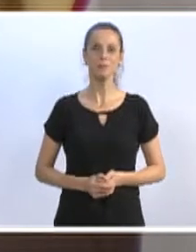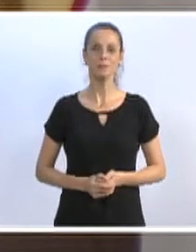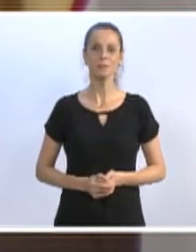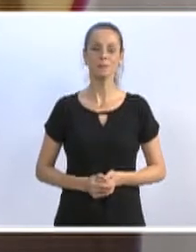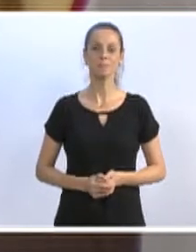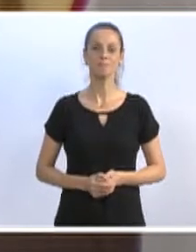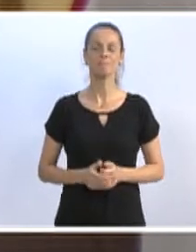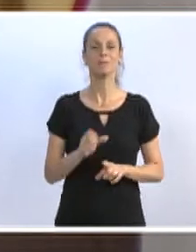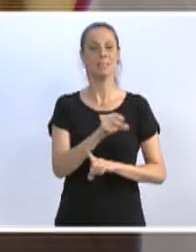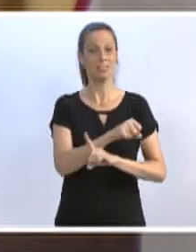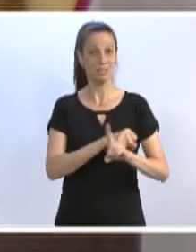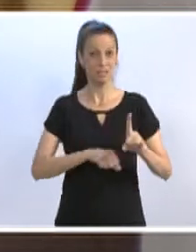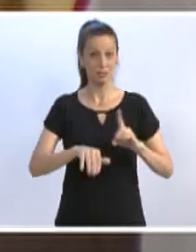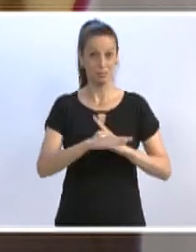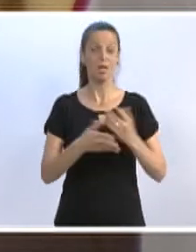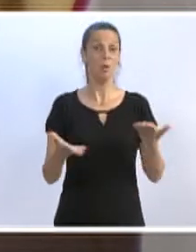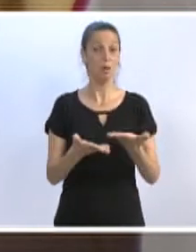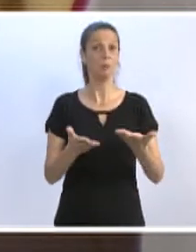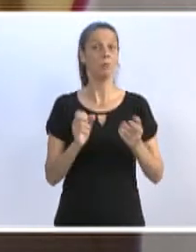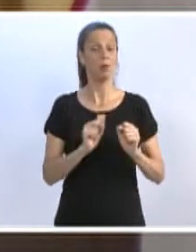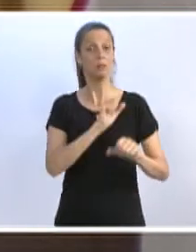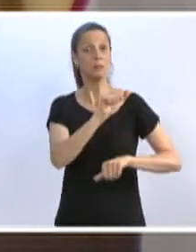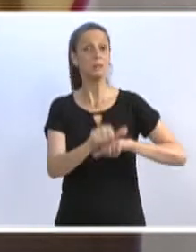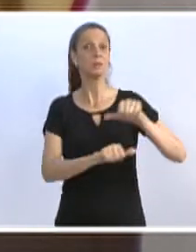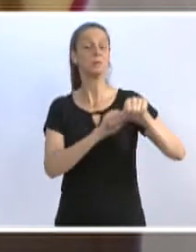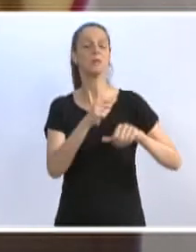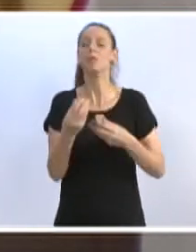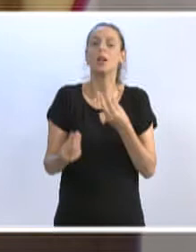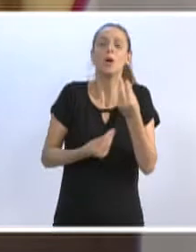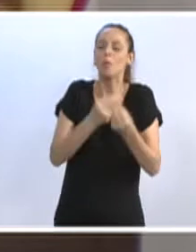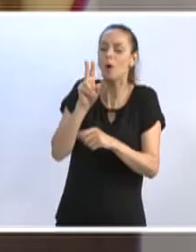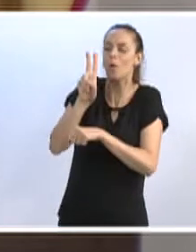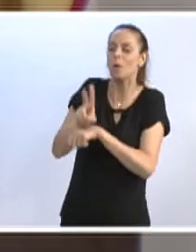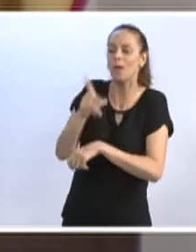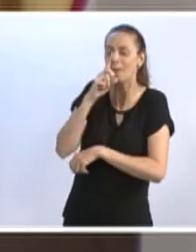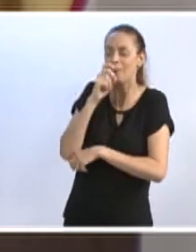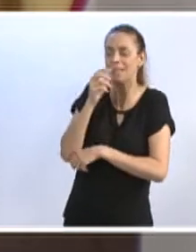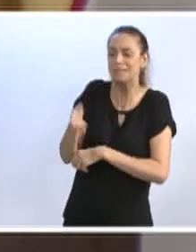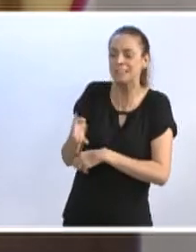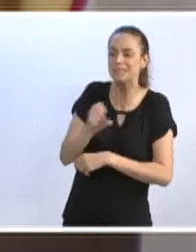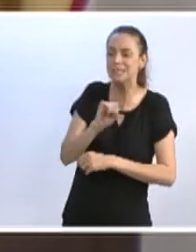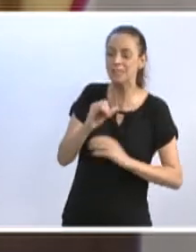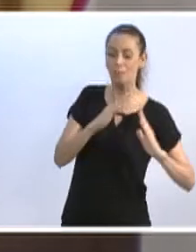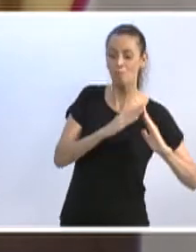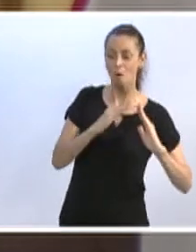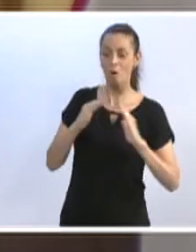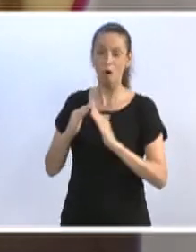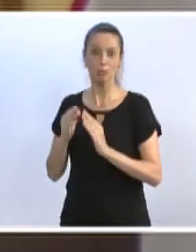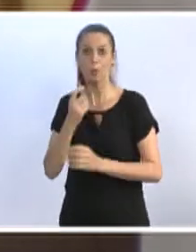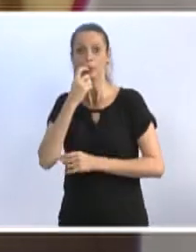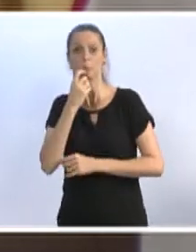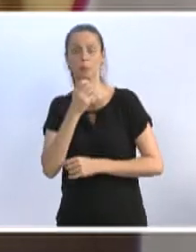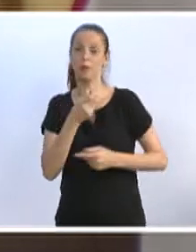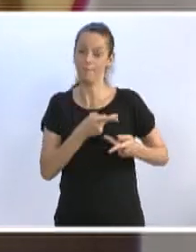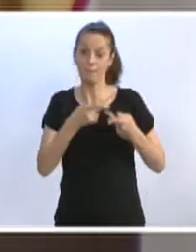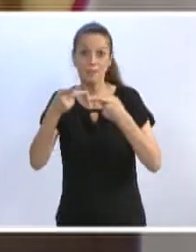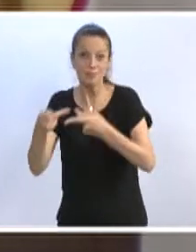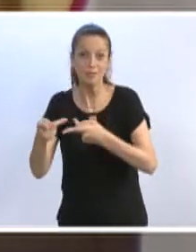E a sociedade nossa pode ser transformada. Como vou cuidá-los? Se moro perto,